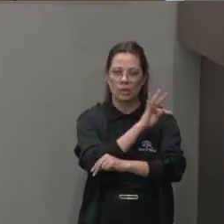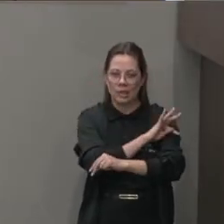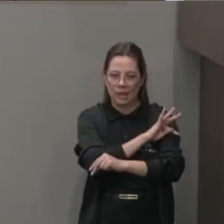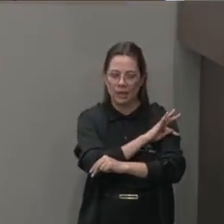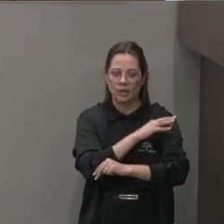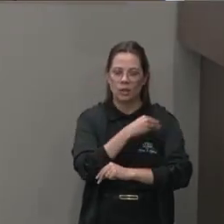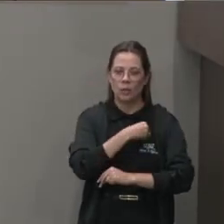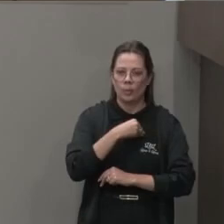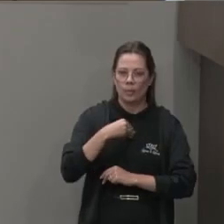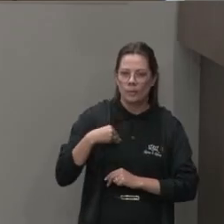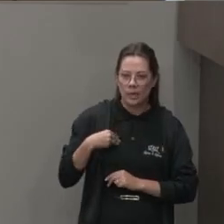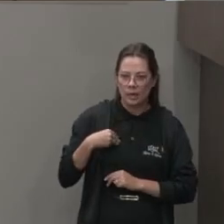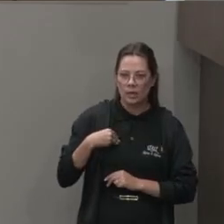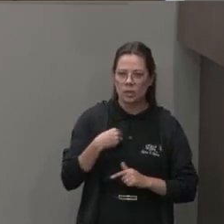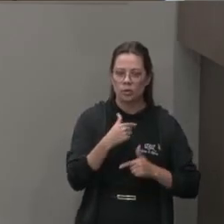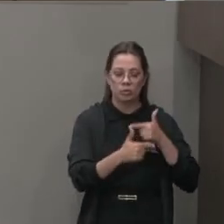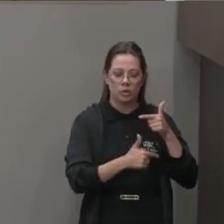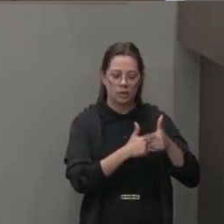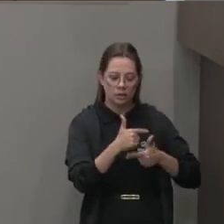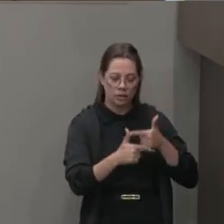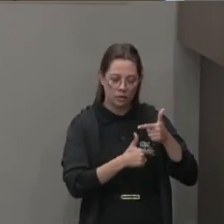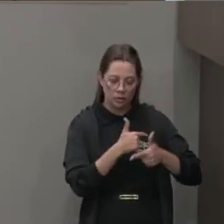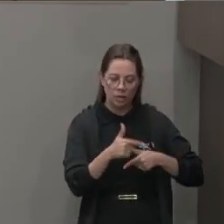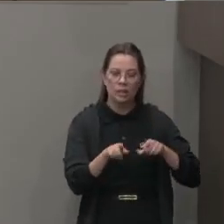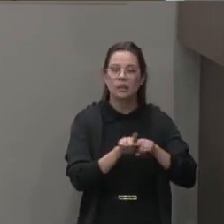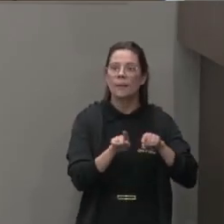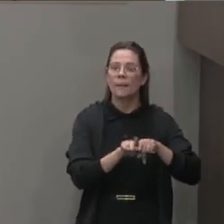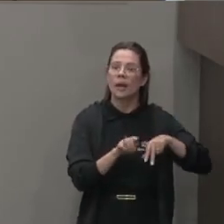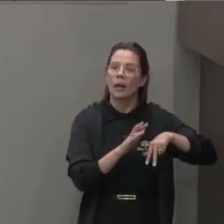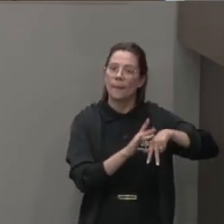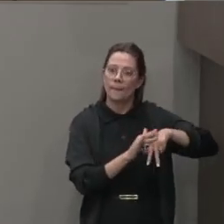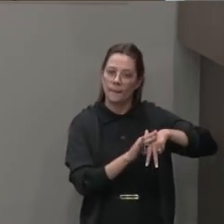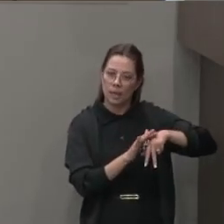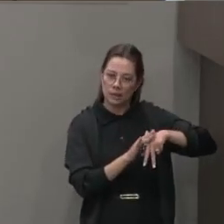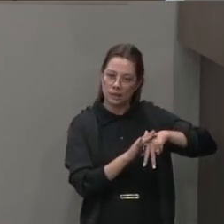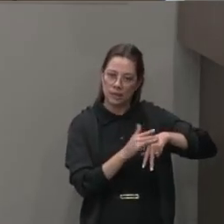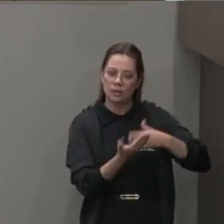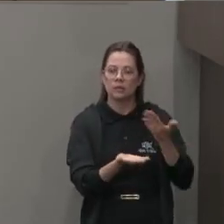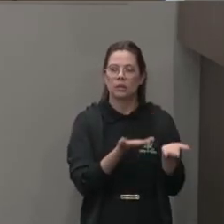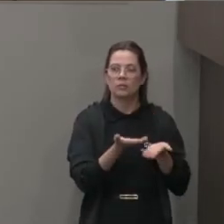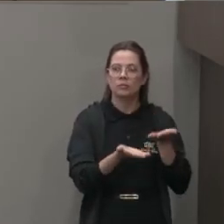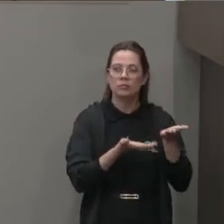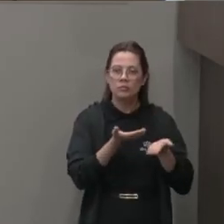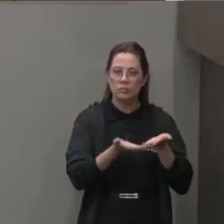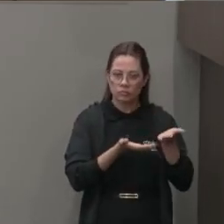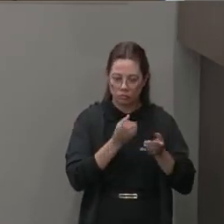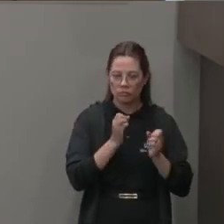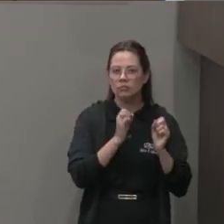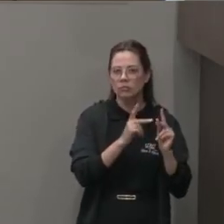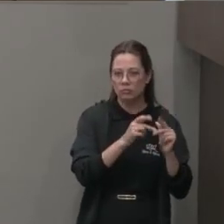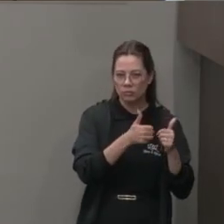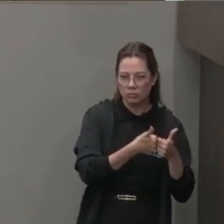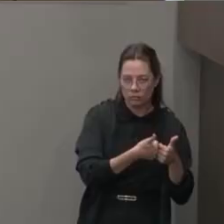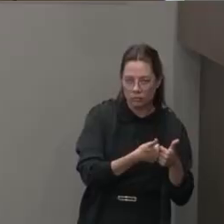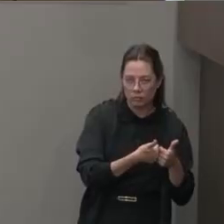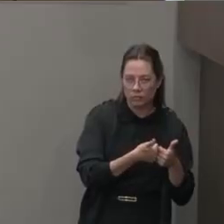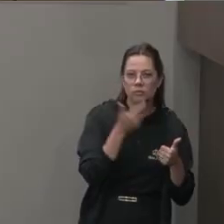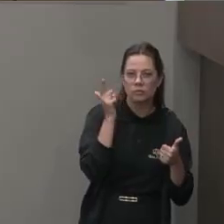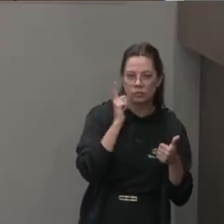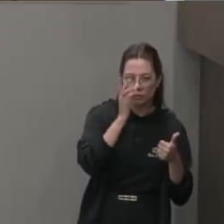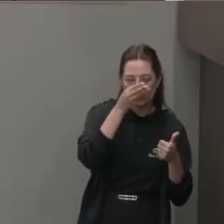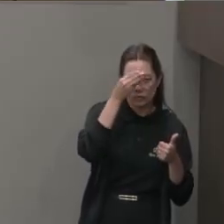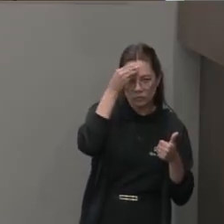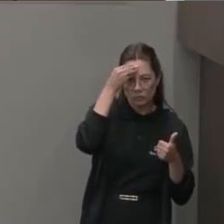todos, inclusive os pacientes que ali vão ser atendidos. Isso até aí, ok, dá para